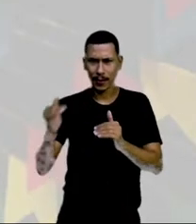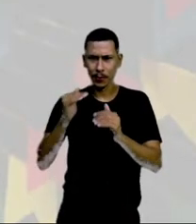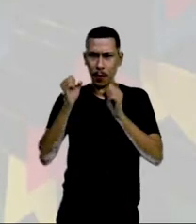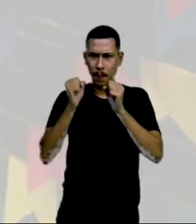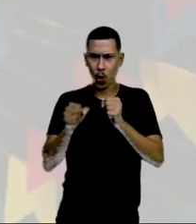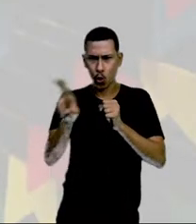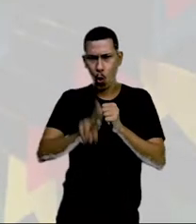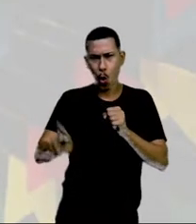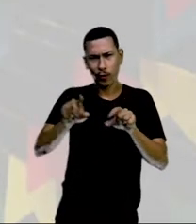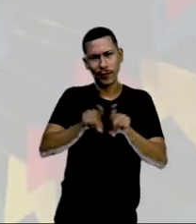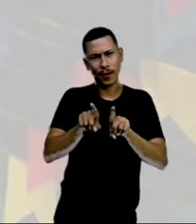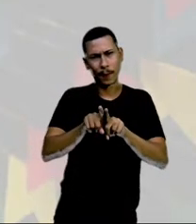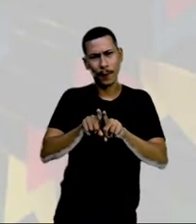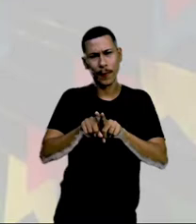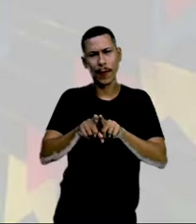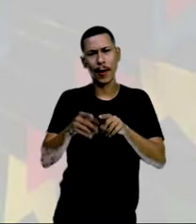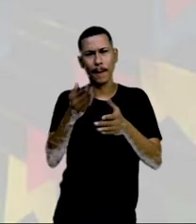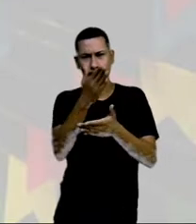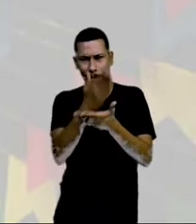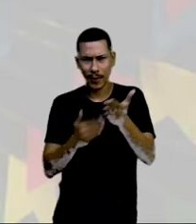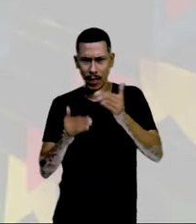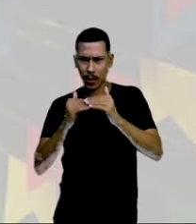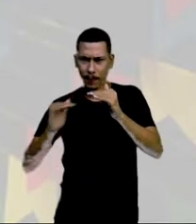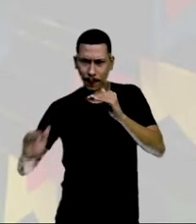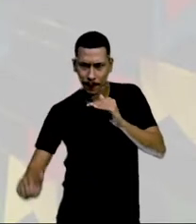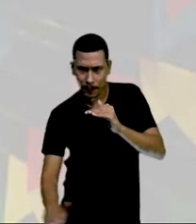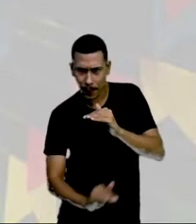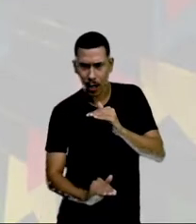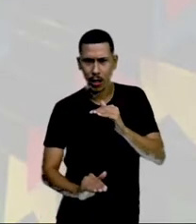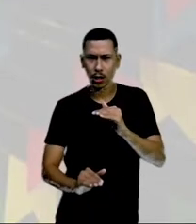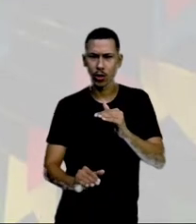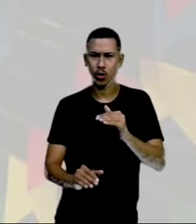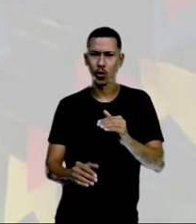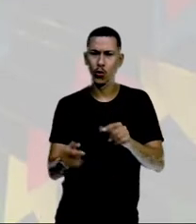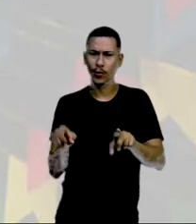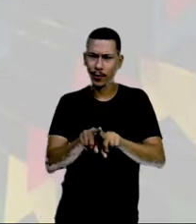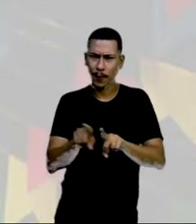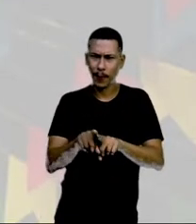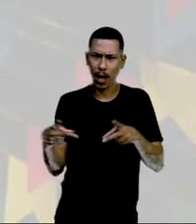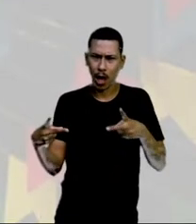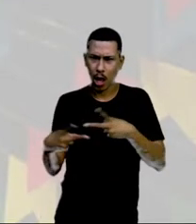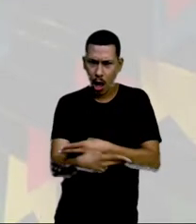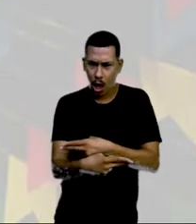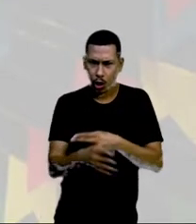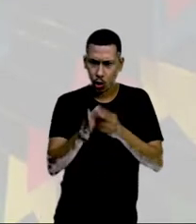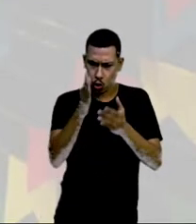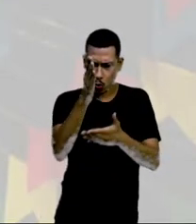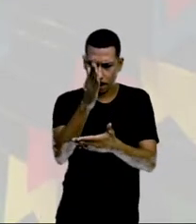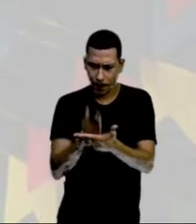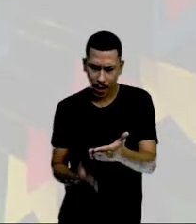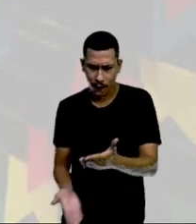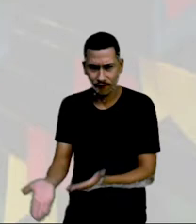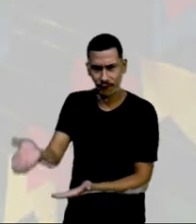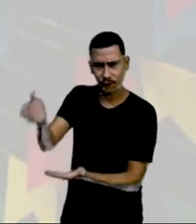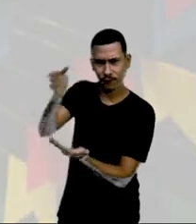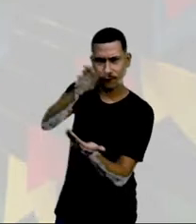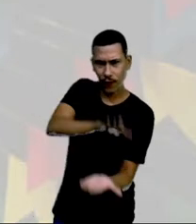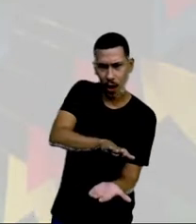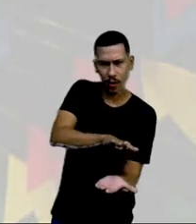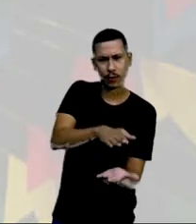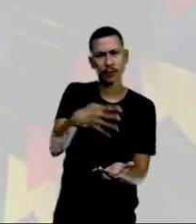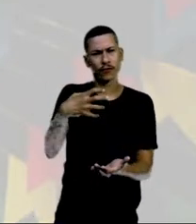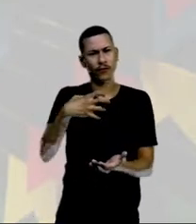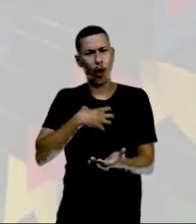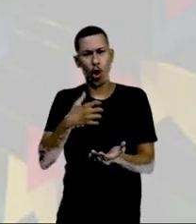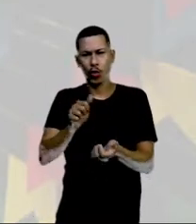com metade, a frente da metade para baixo. E a gente pode ainda recortar no meio e virar. Quais são os